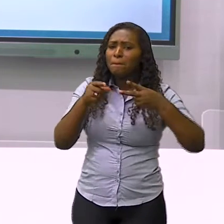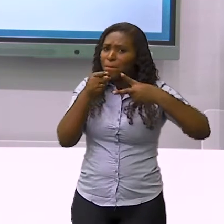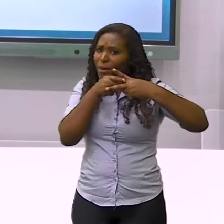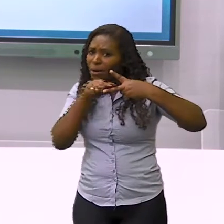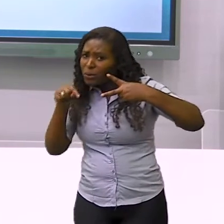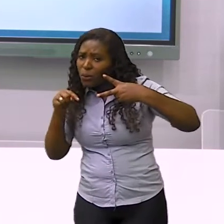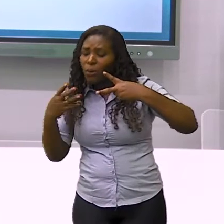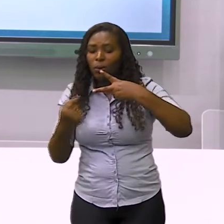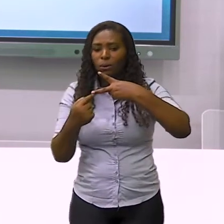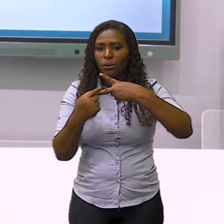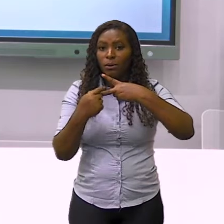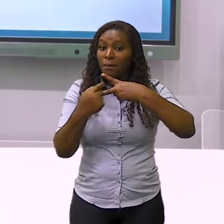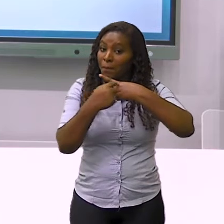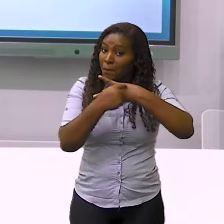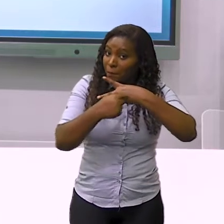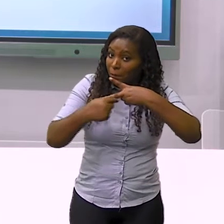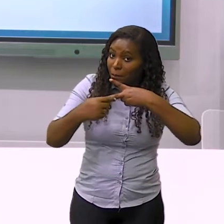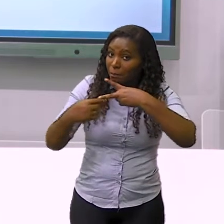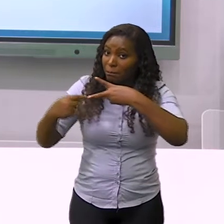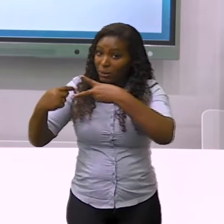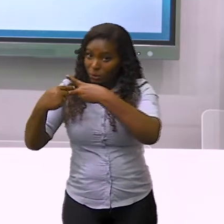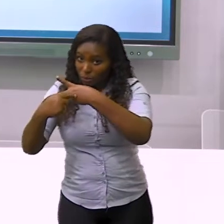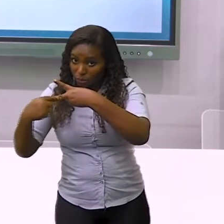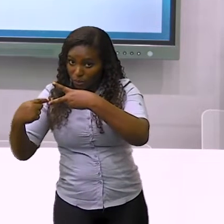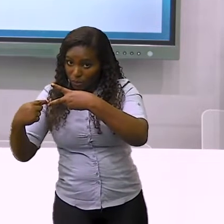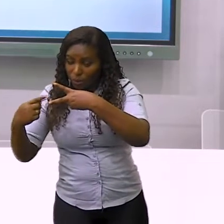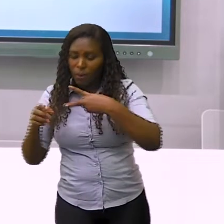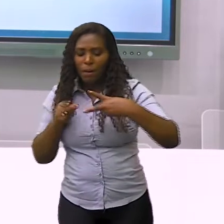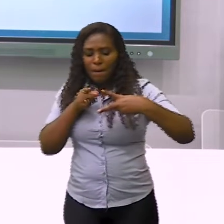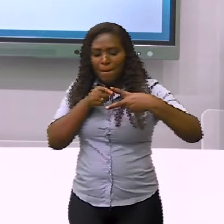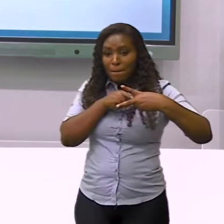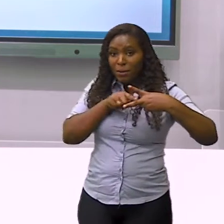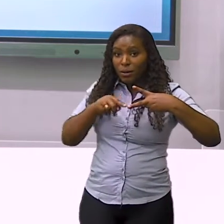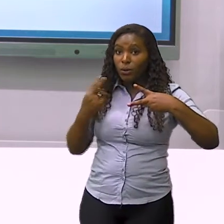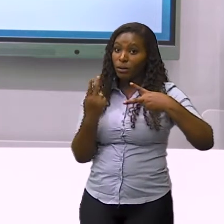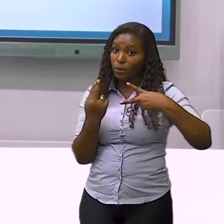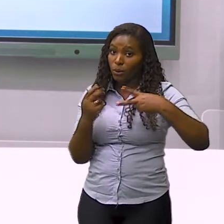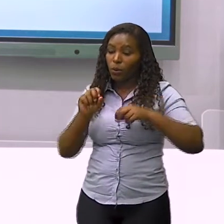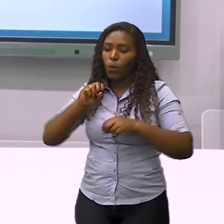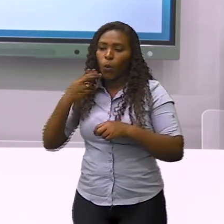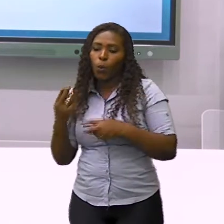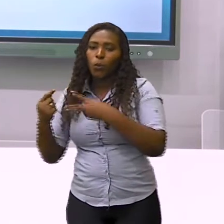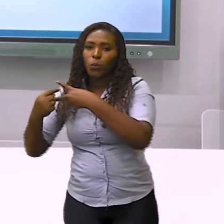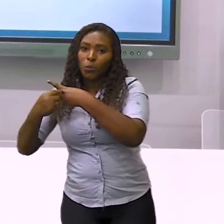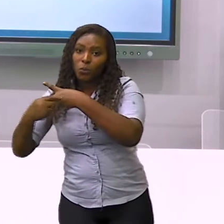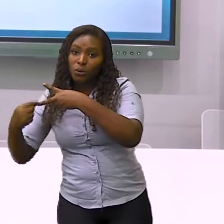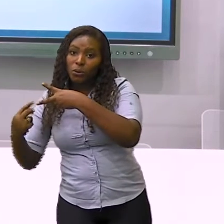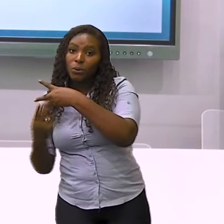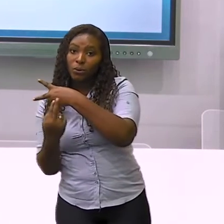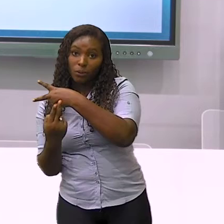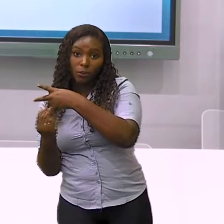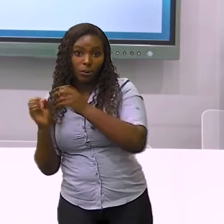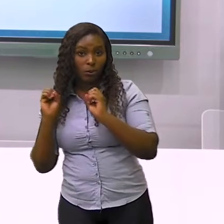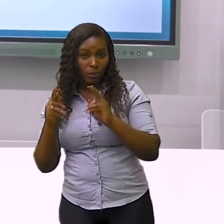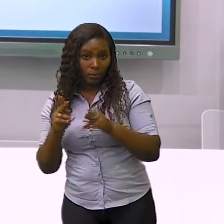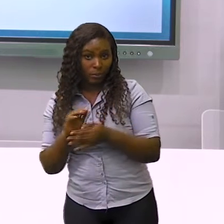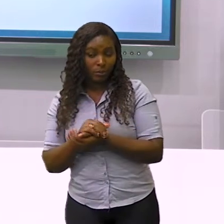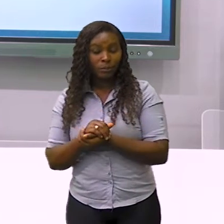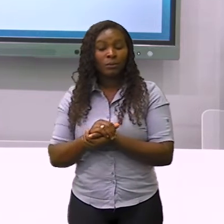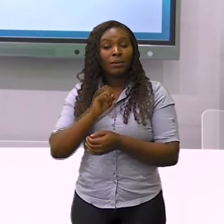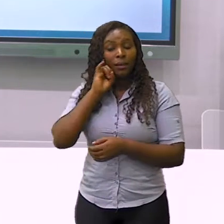o A1, o CM. 8 ao quadrado, 64, menos